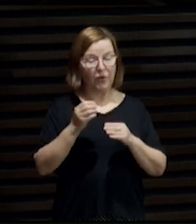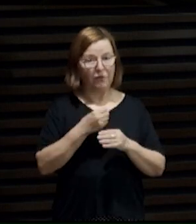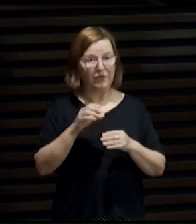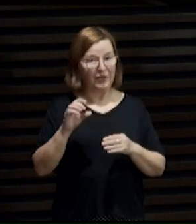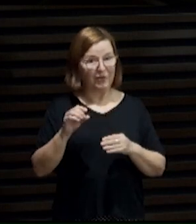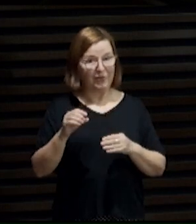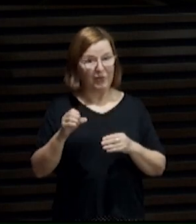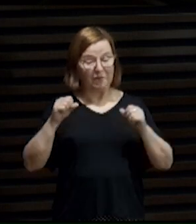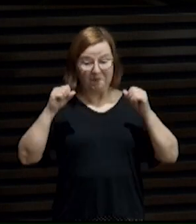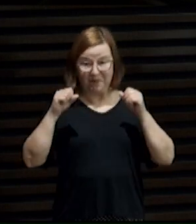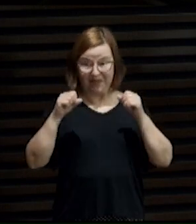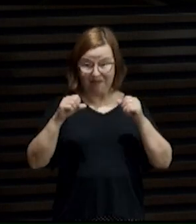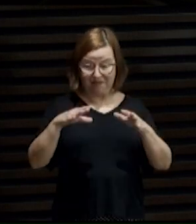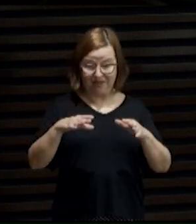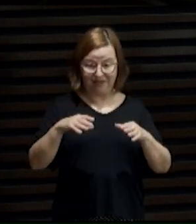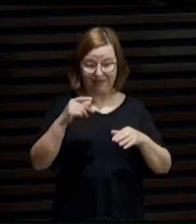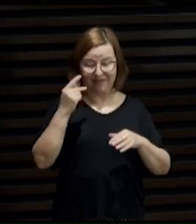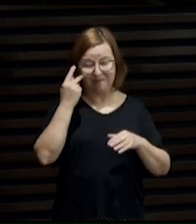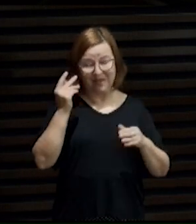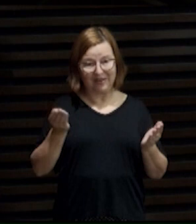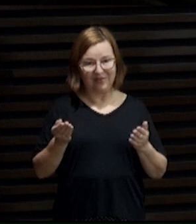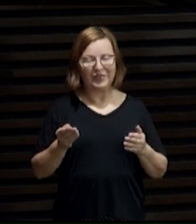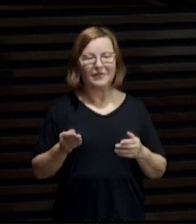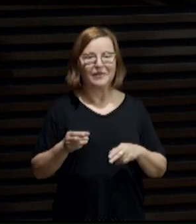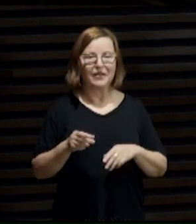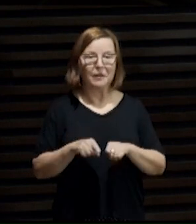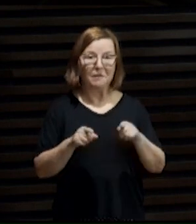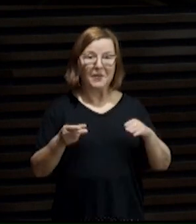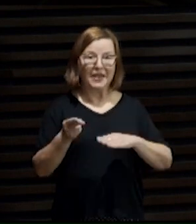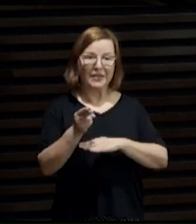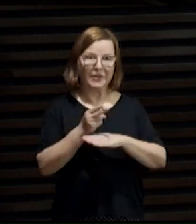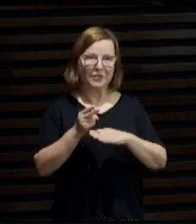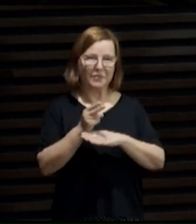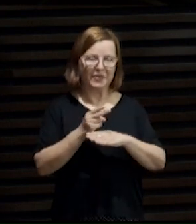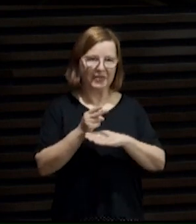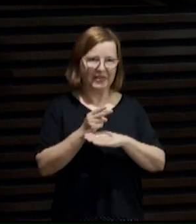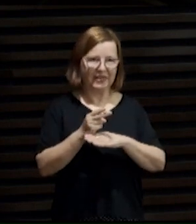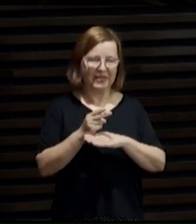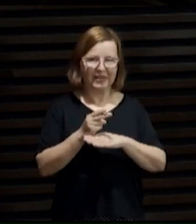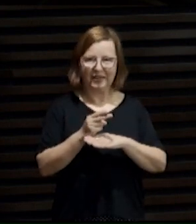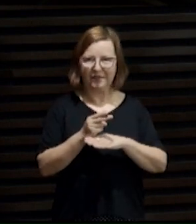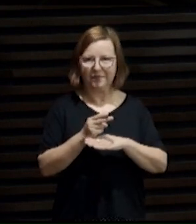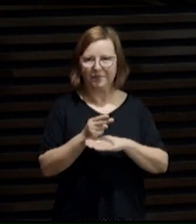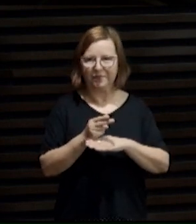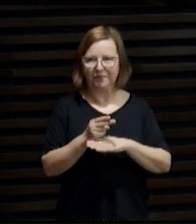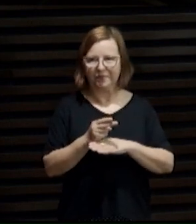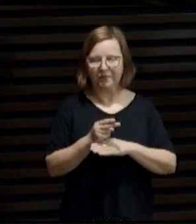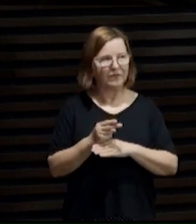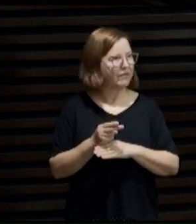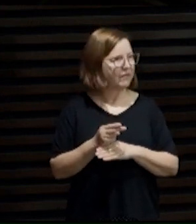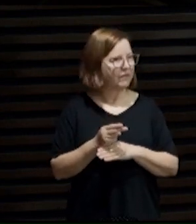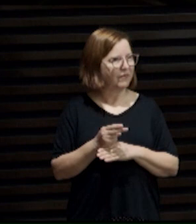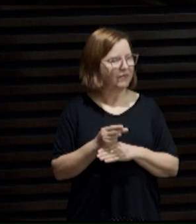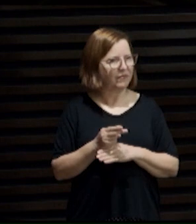tempos. É buscar viver hoje uma pontinha do